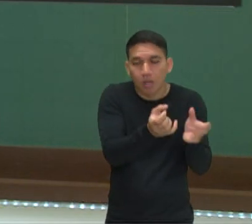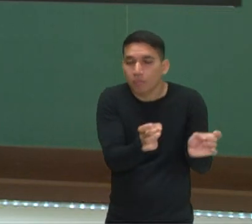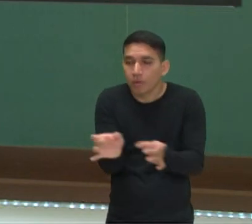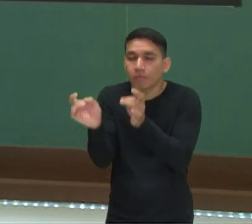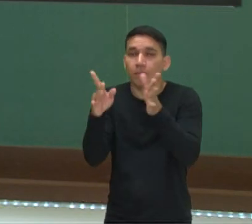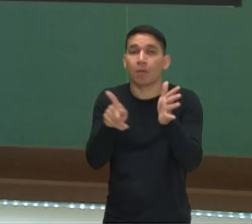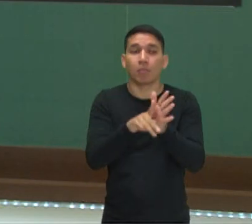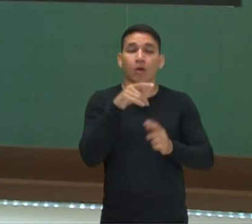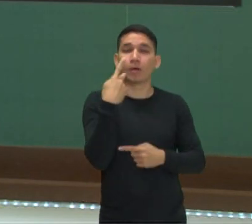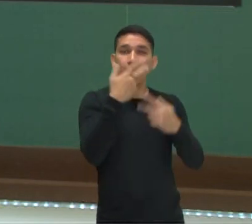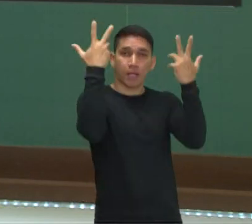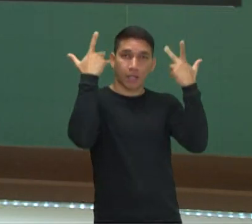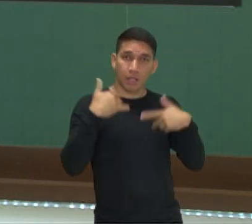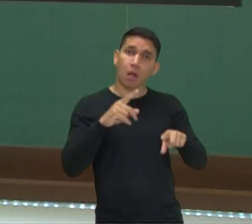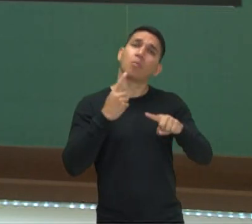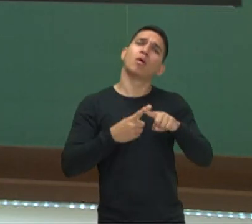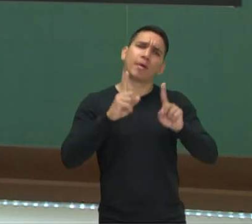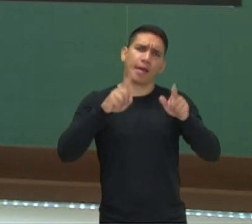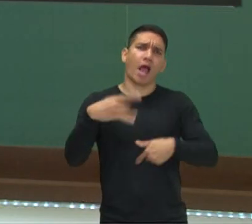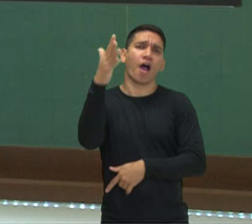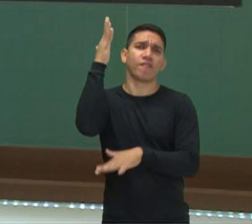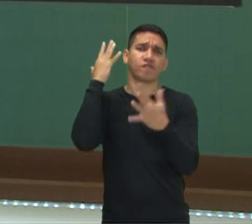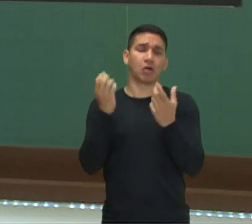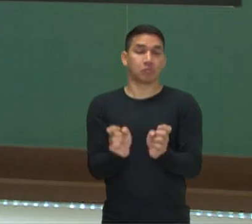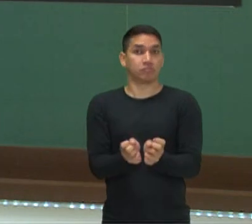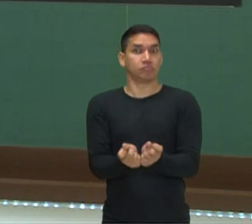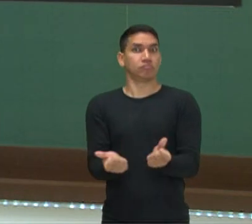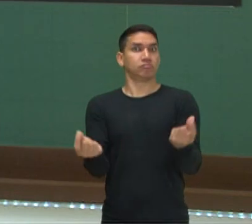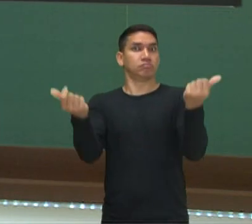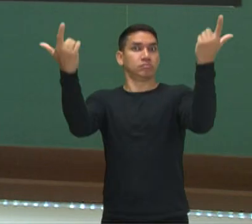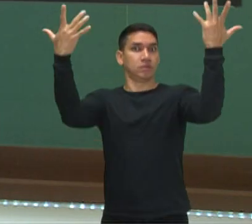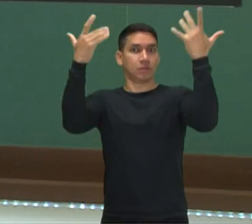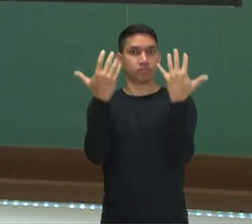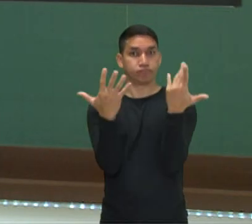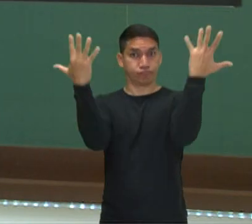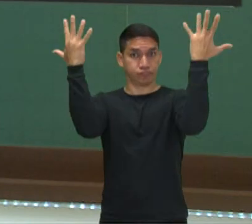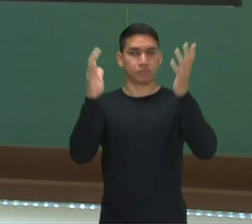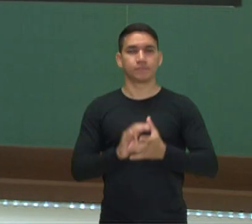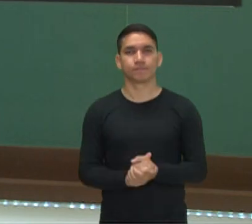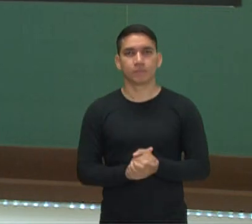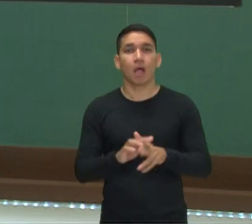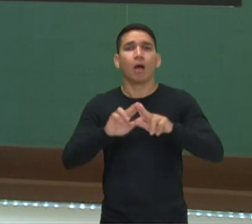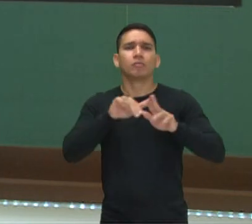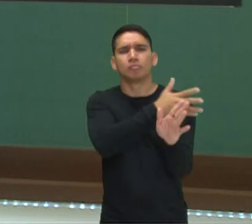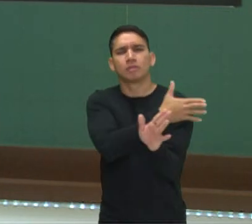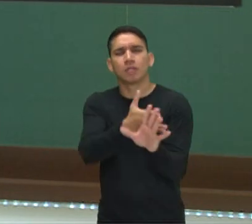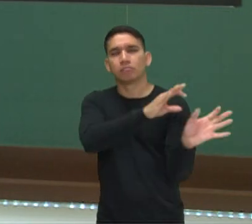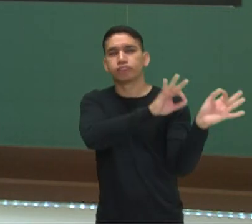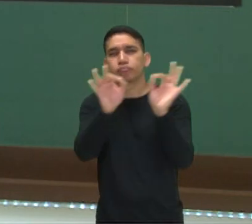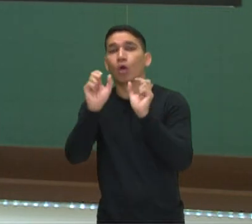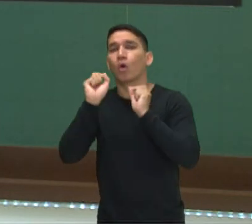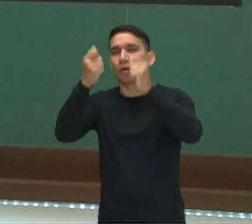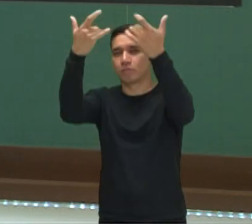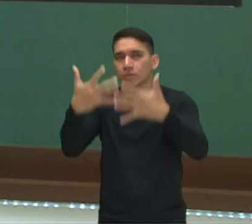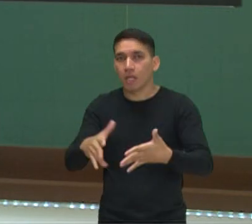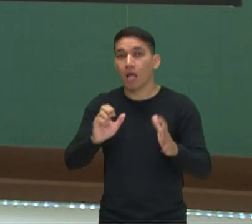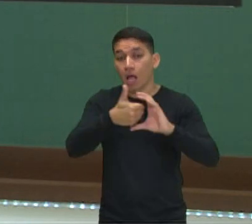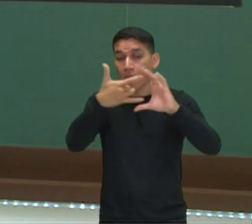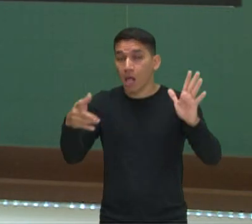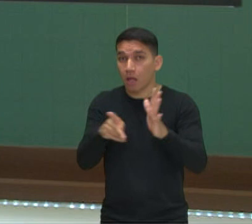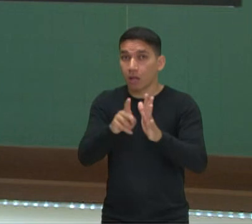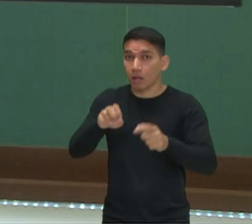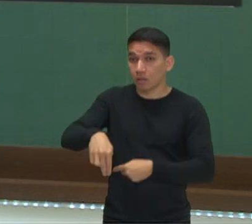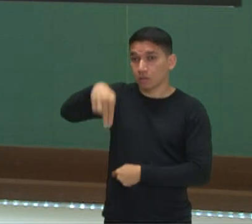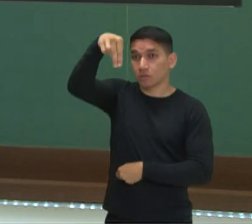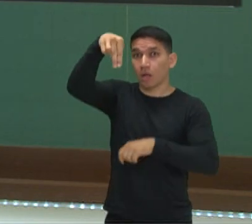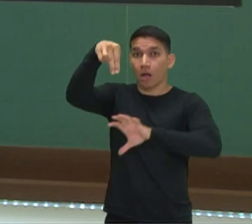extraído da floresta, porque é uma floresta muito rica. Então, pensando ali, retomando um pouquinho o que a gente falou, características da região